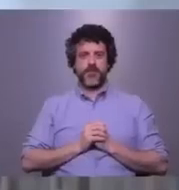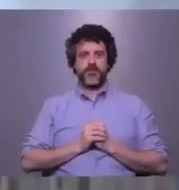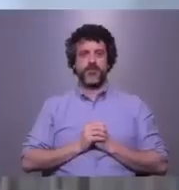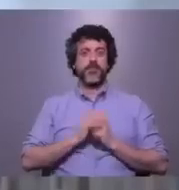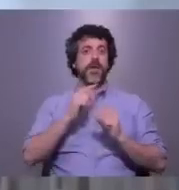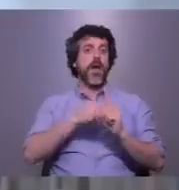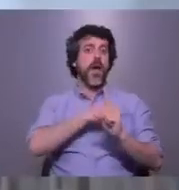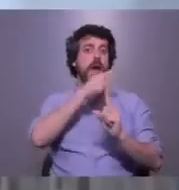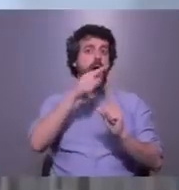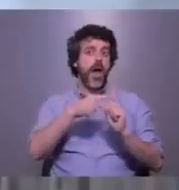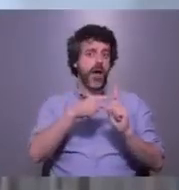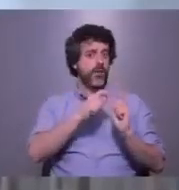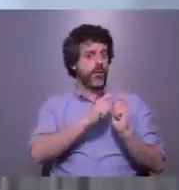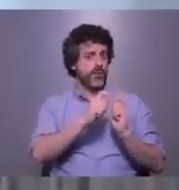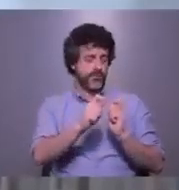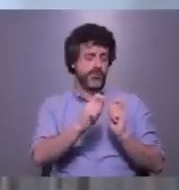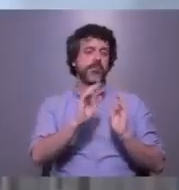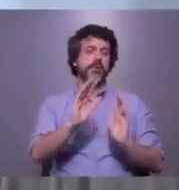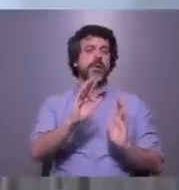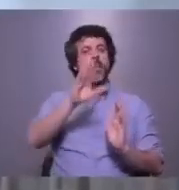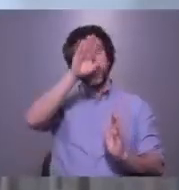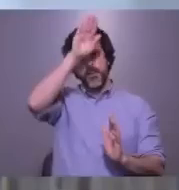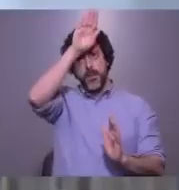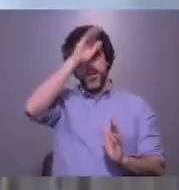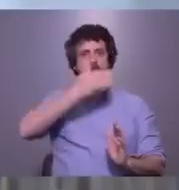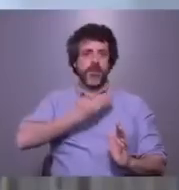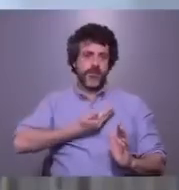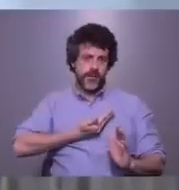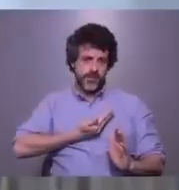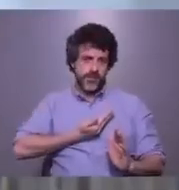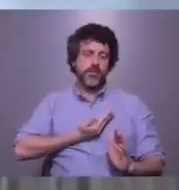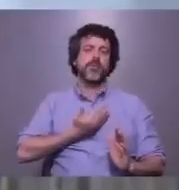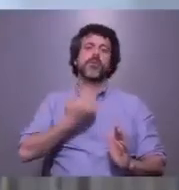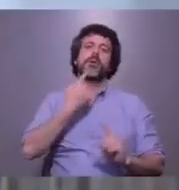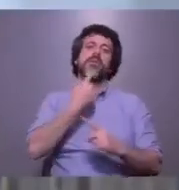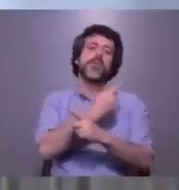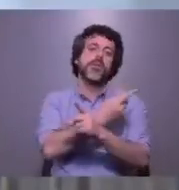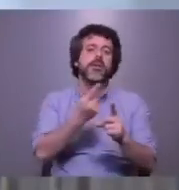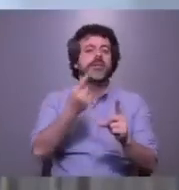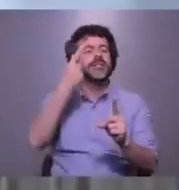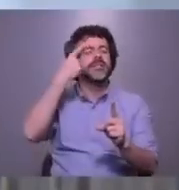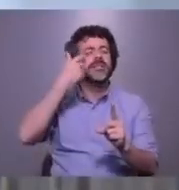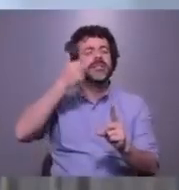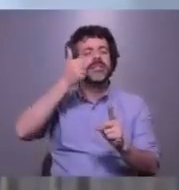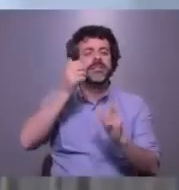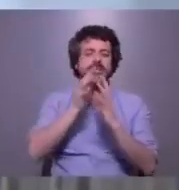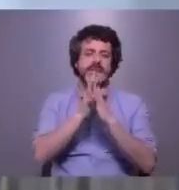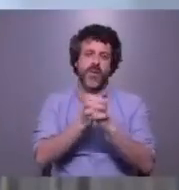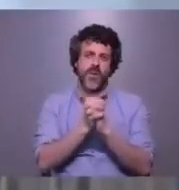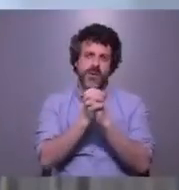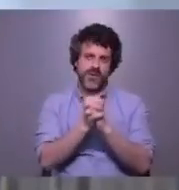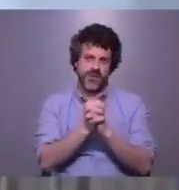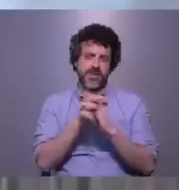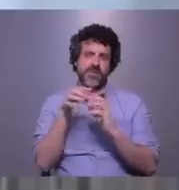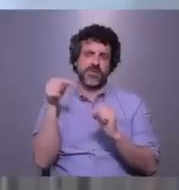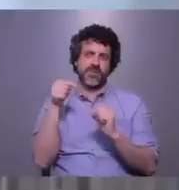Durante este ano, o Papa Francisco convida-nos a dedicarmos especial atenção à oração. E